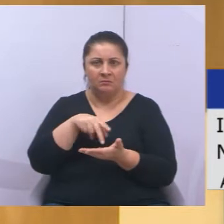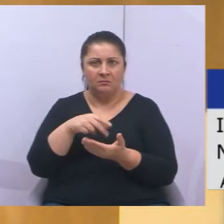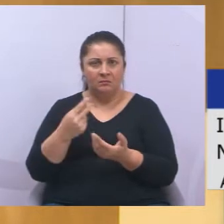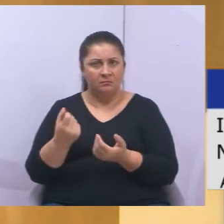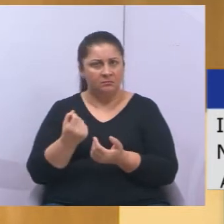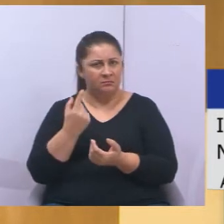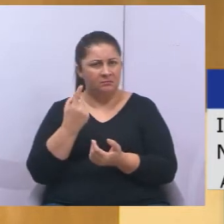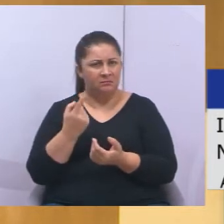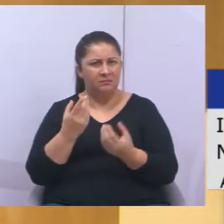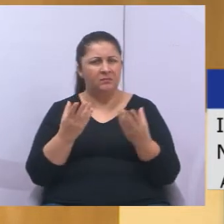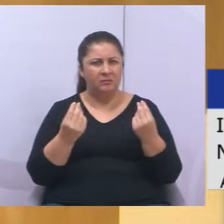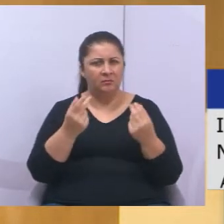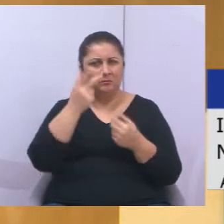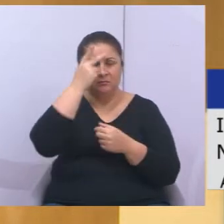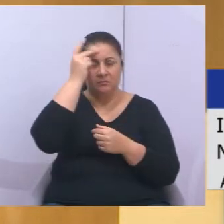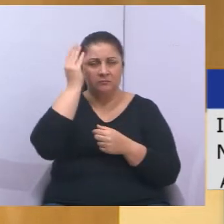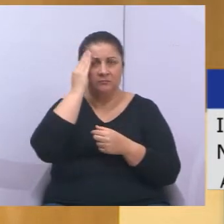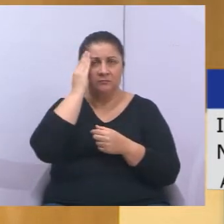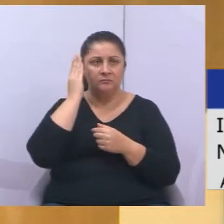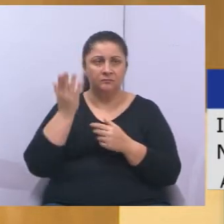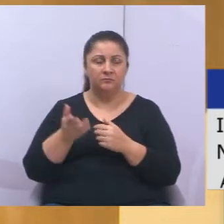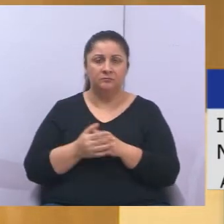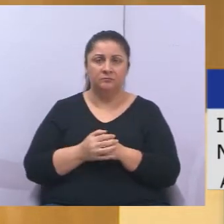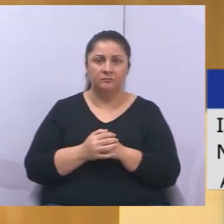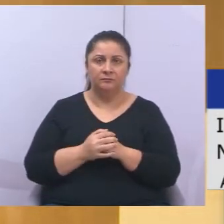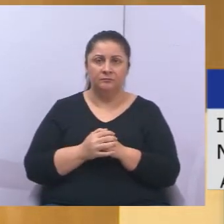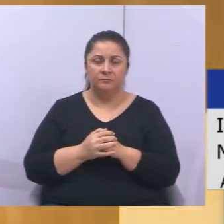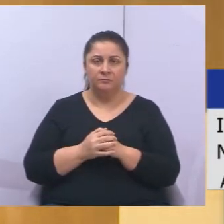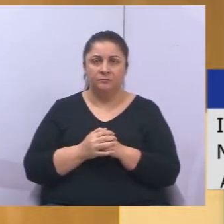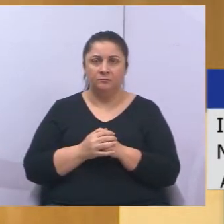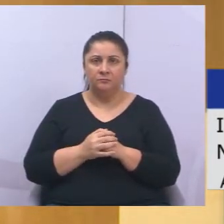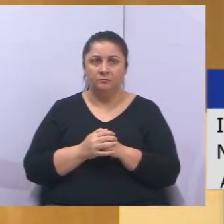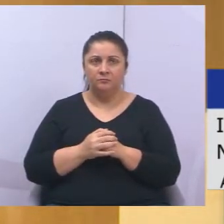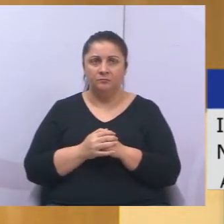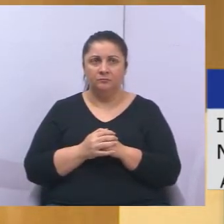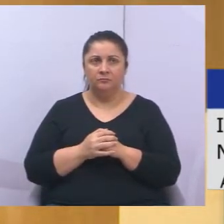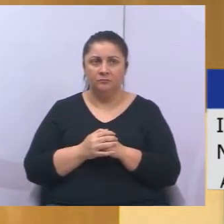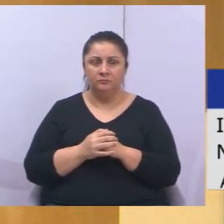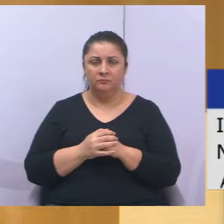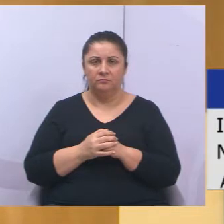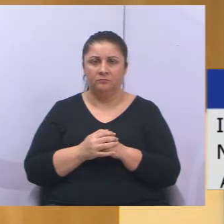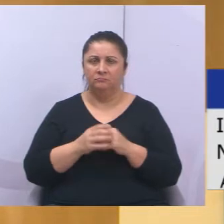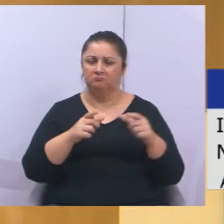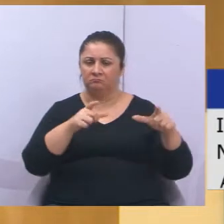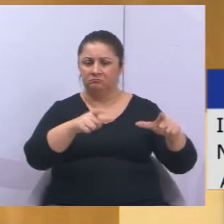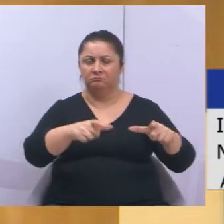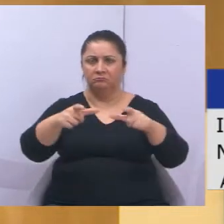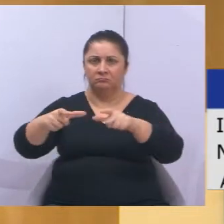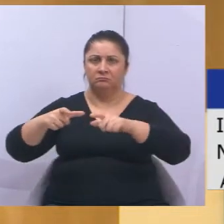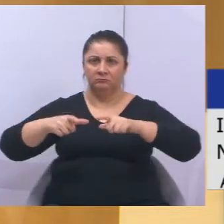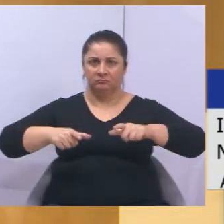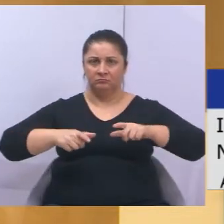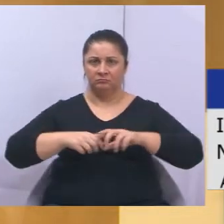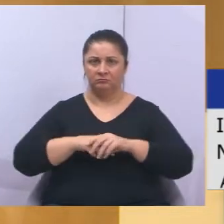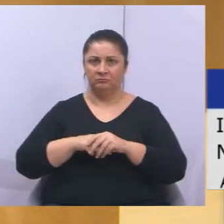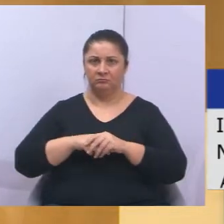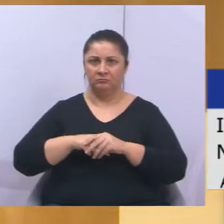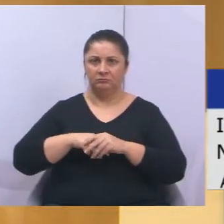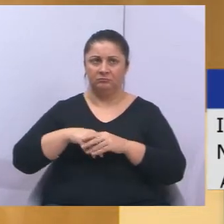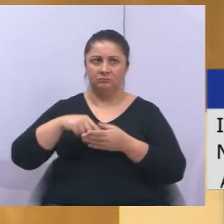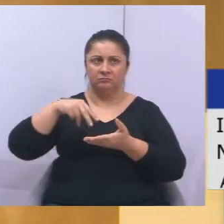já sabem. Você vê, tivemos aí em vários lugares a famosa